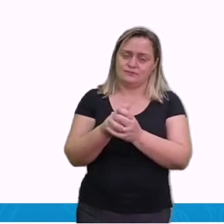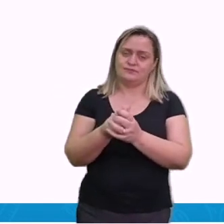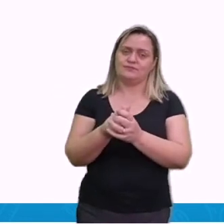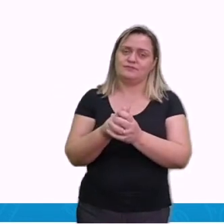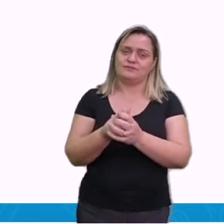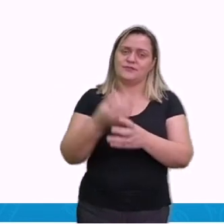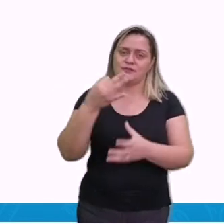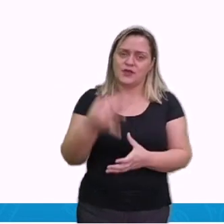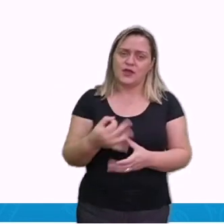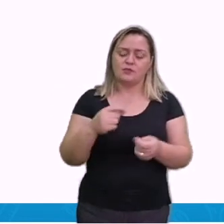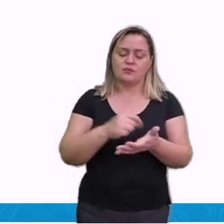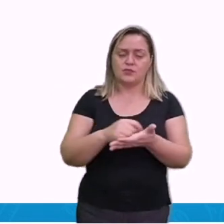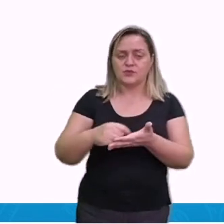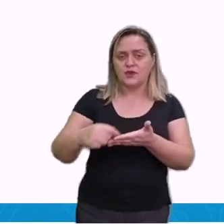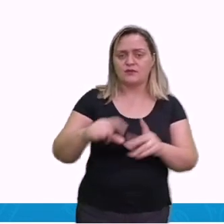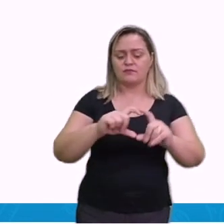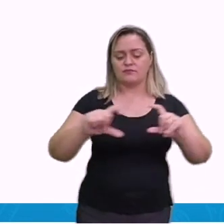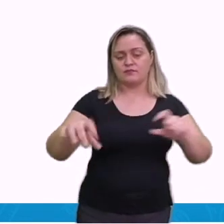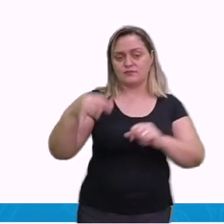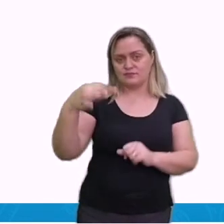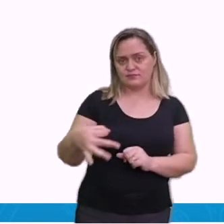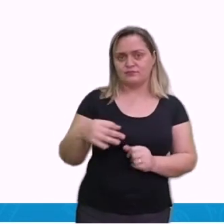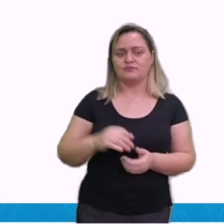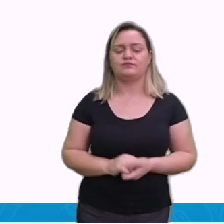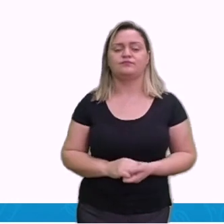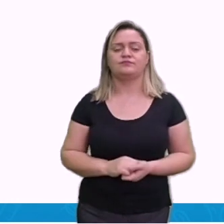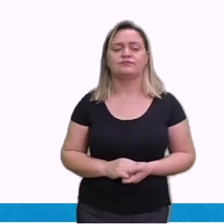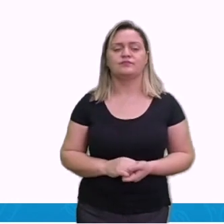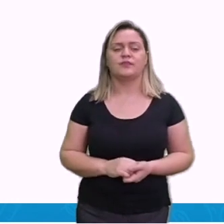forma errada ficaria, eu comprei